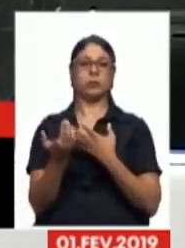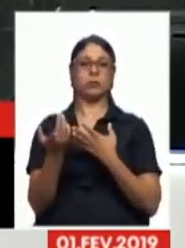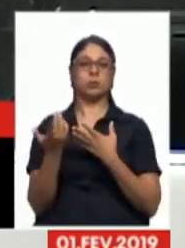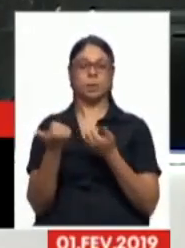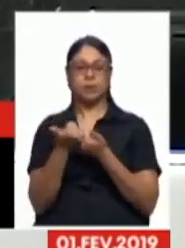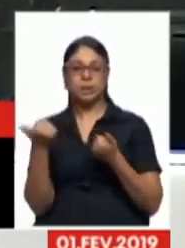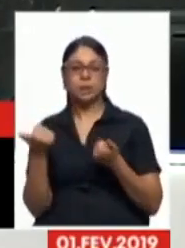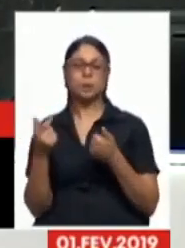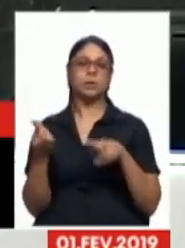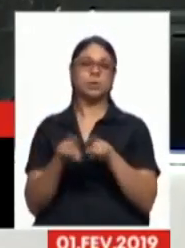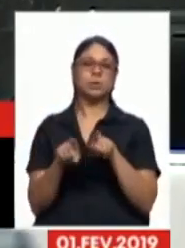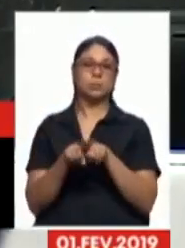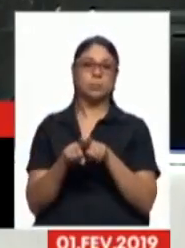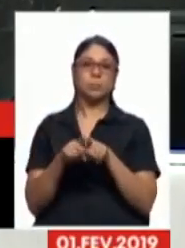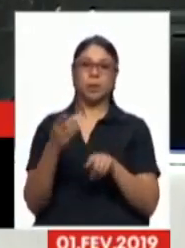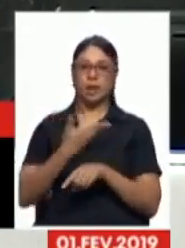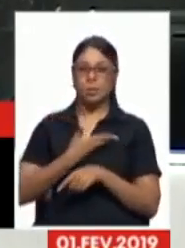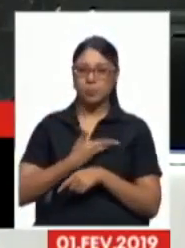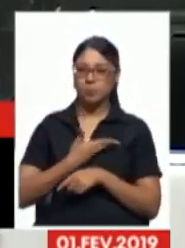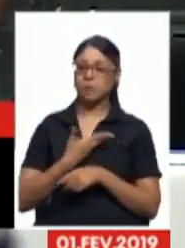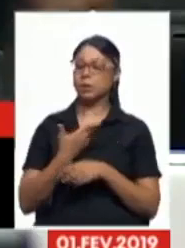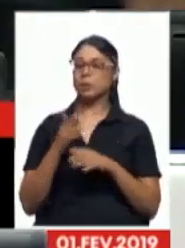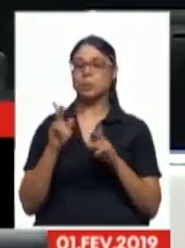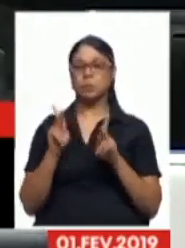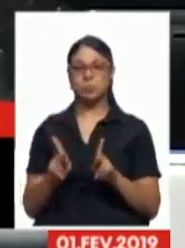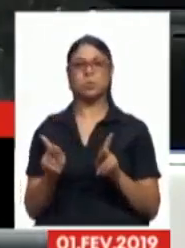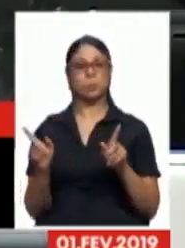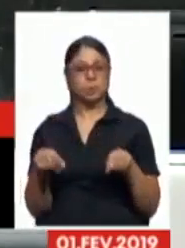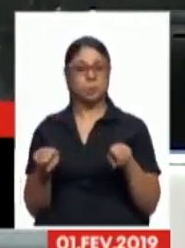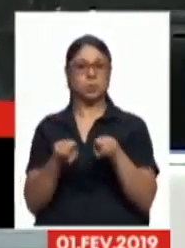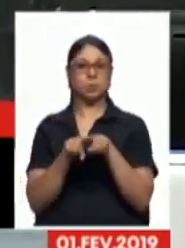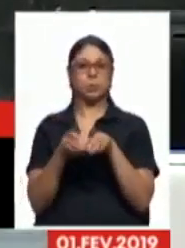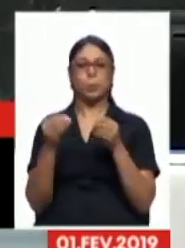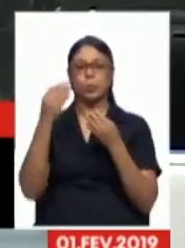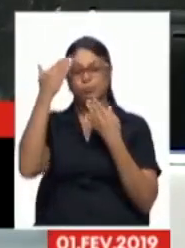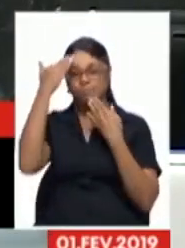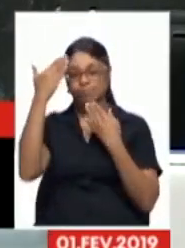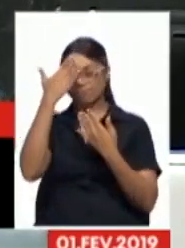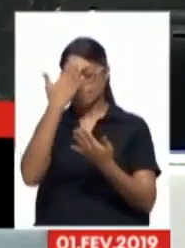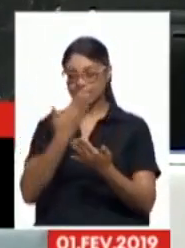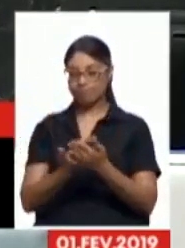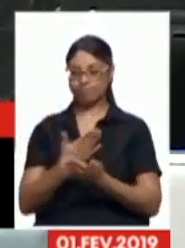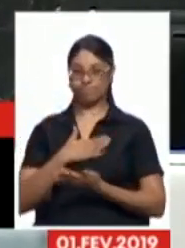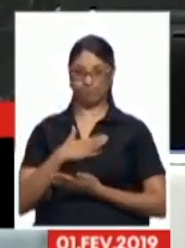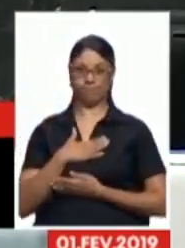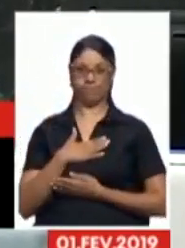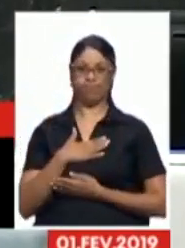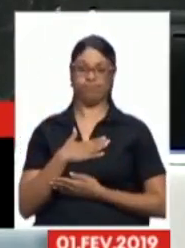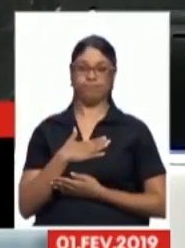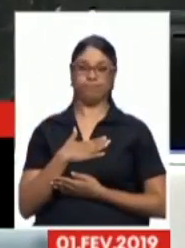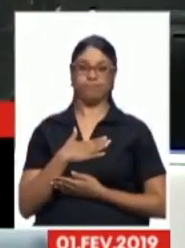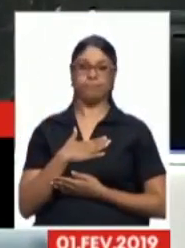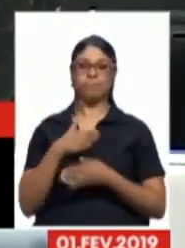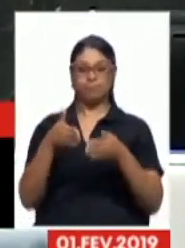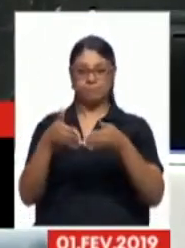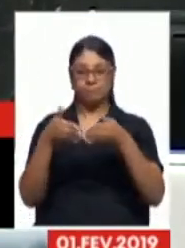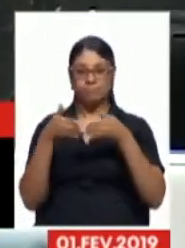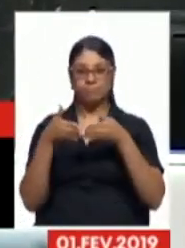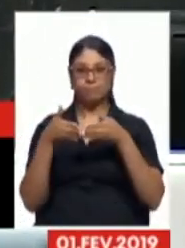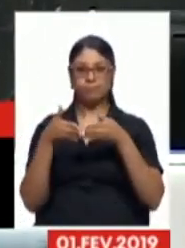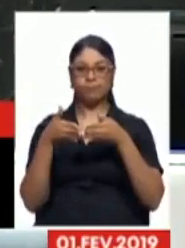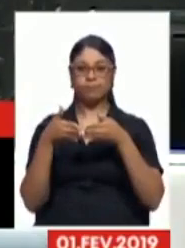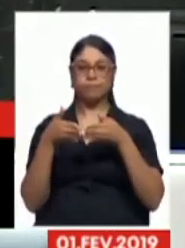que parceiros, amigos fraternos, muito obrigado pela confiança e estima. Peço licença